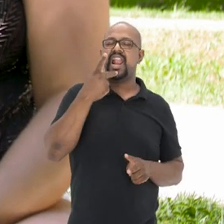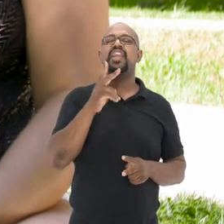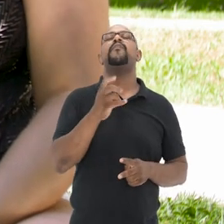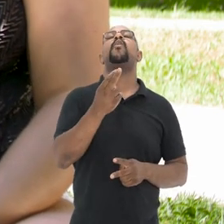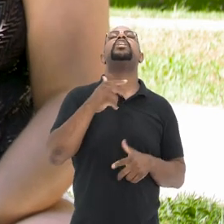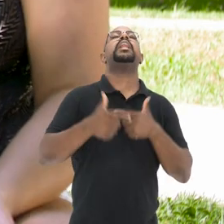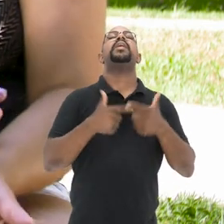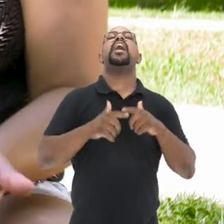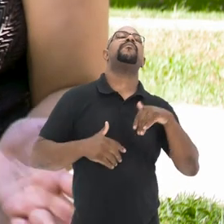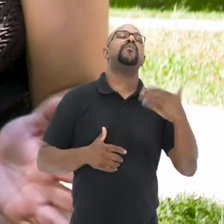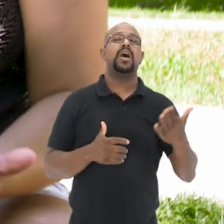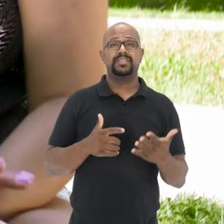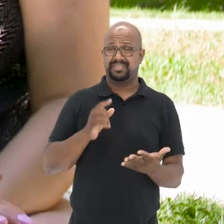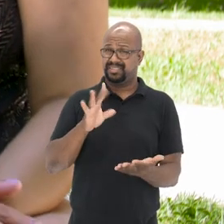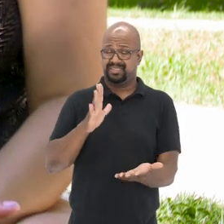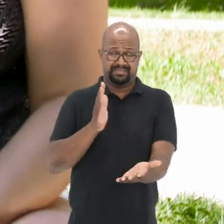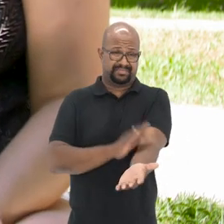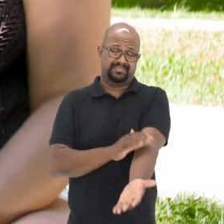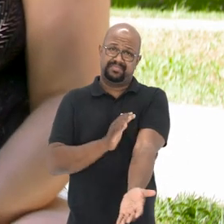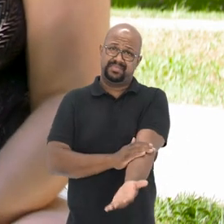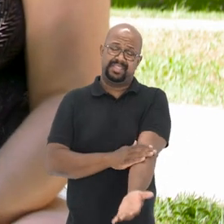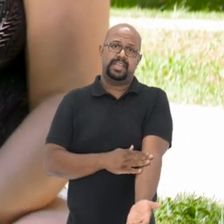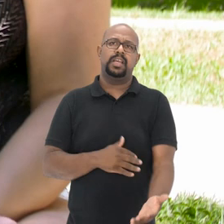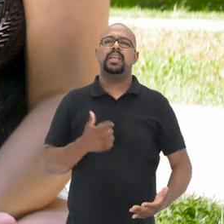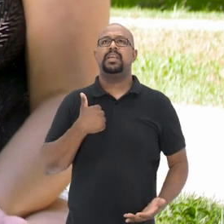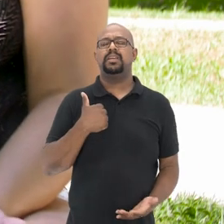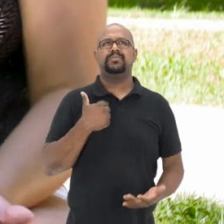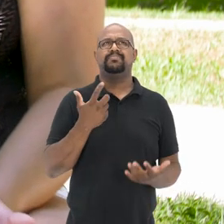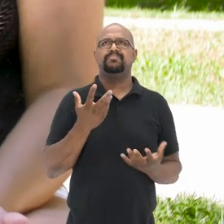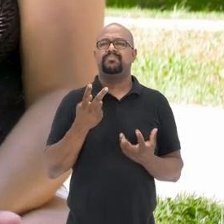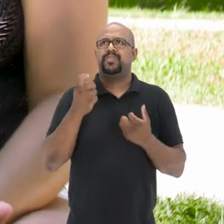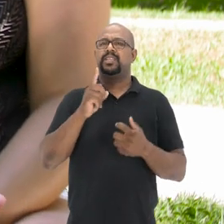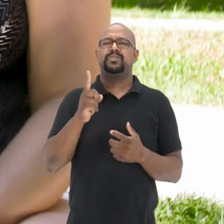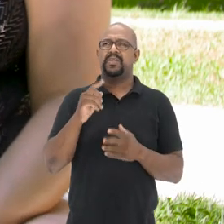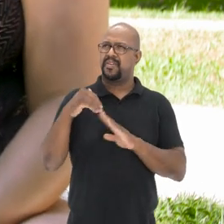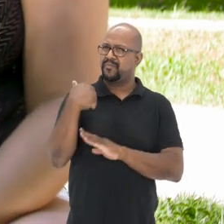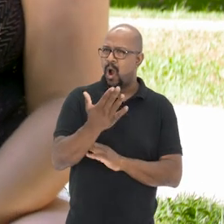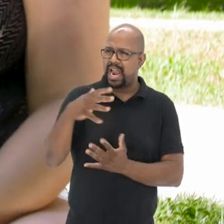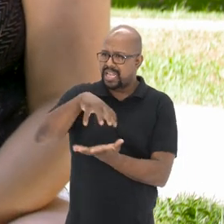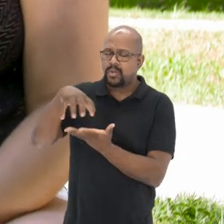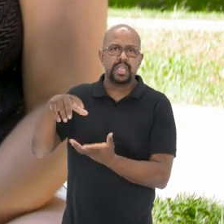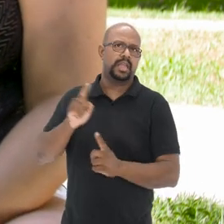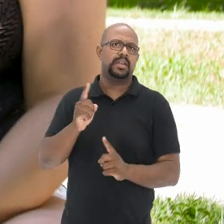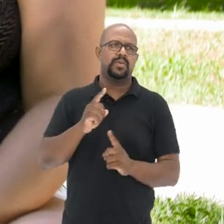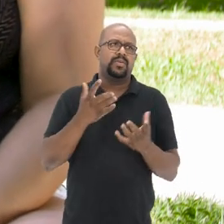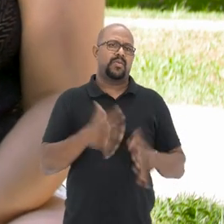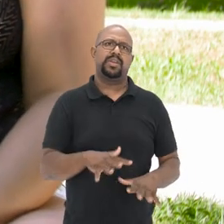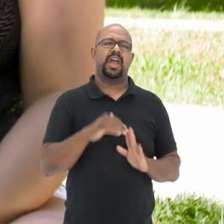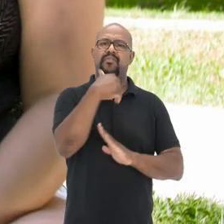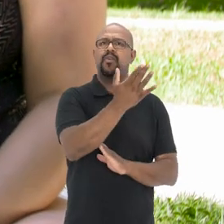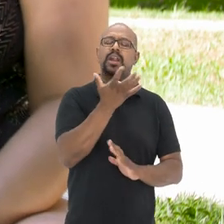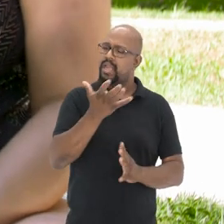vai trabalhar fora, né? Tá no, sei lá, no sangue. Eu não me vejo trabalhando fora da aldeia. E eu também